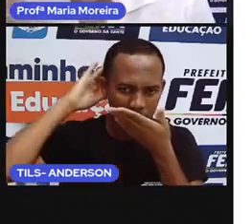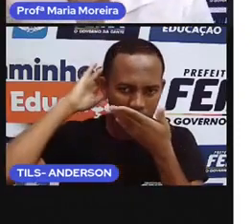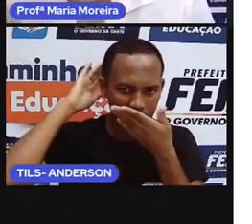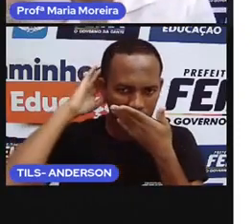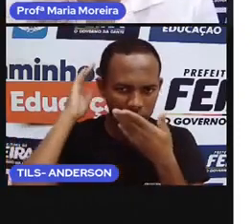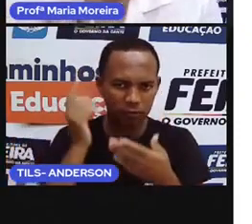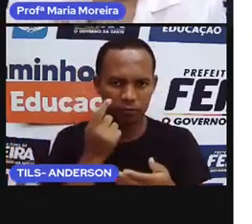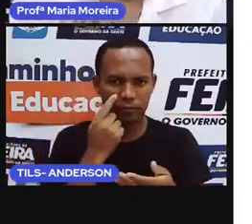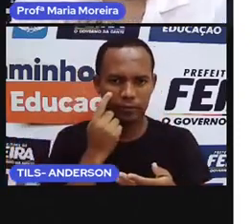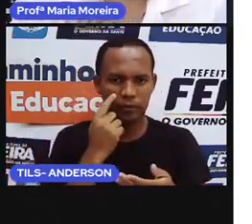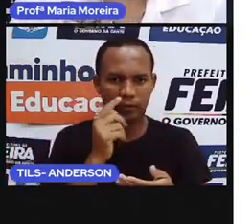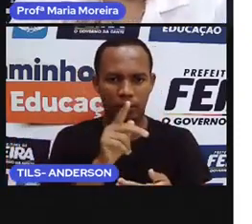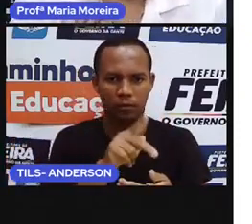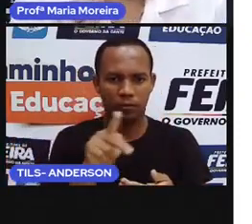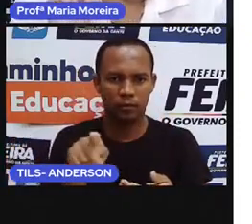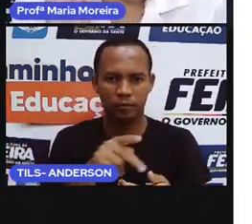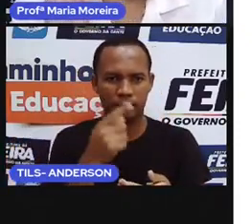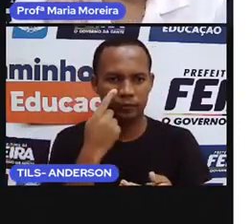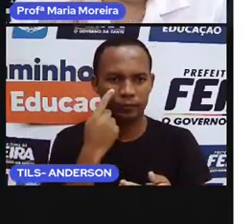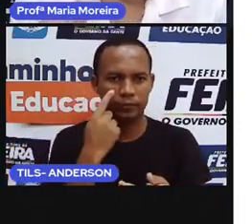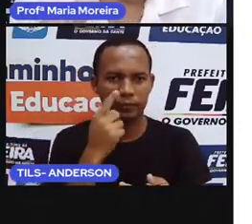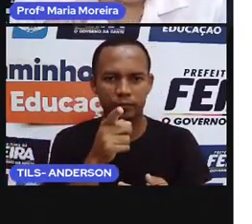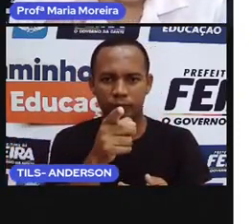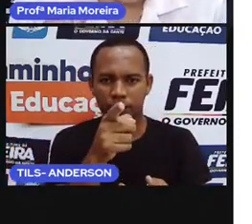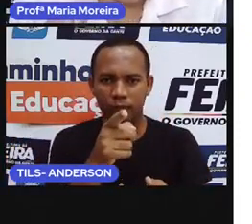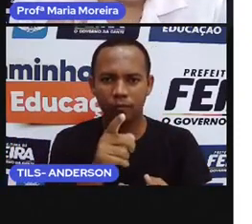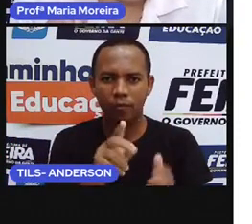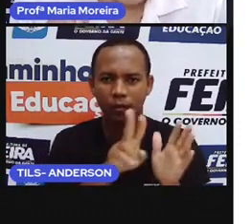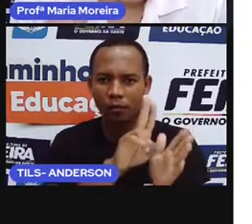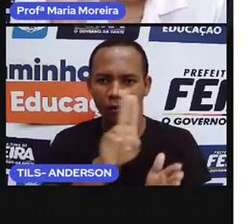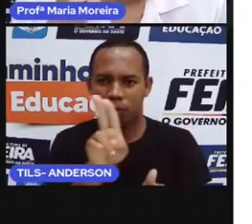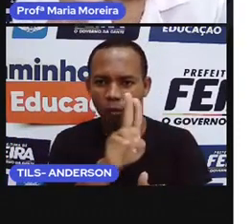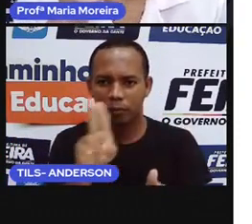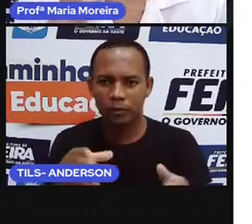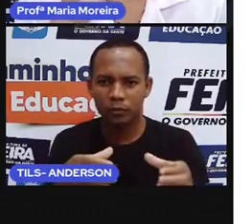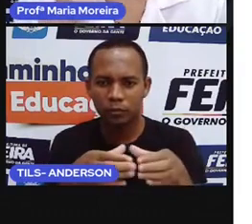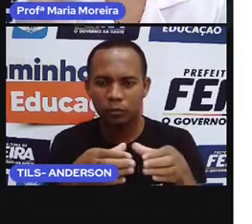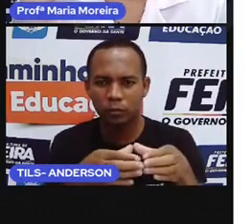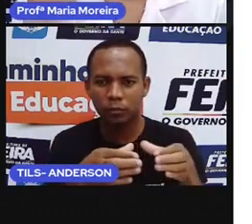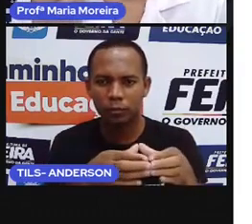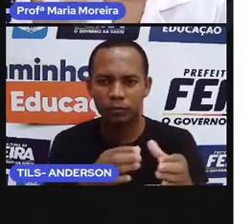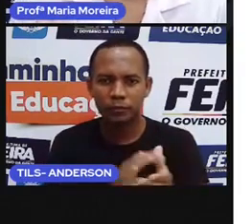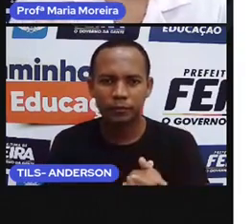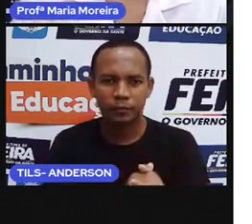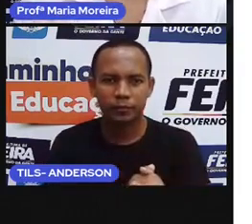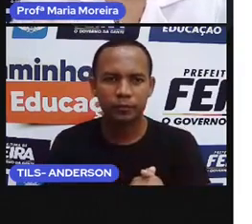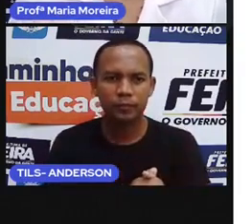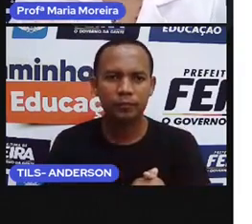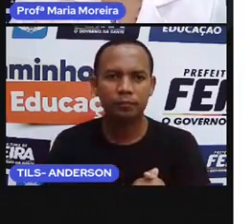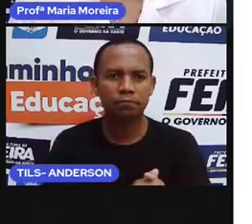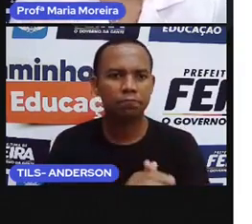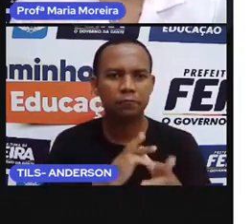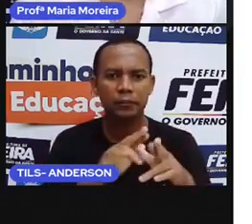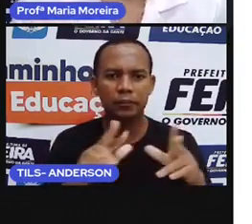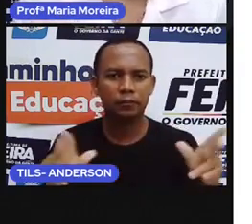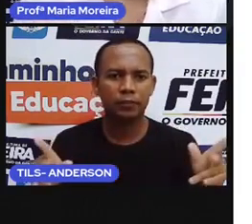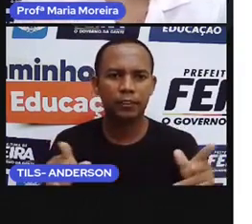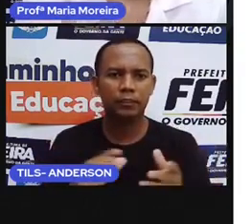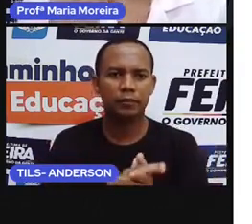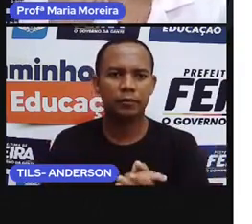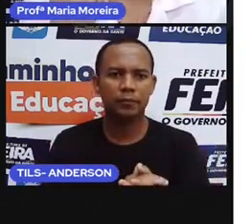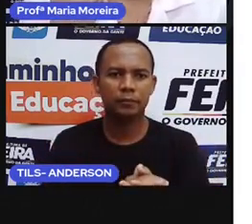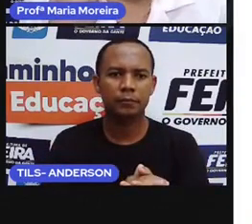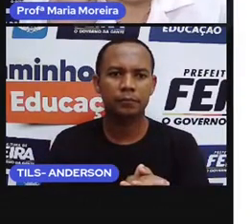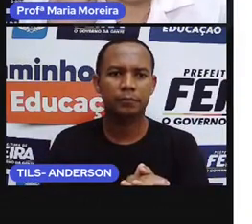Pró traz todos esses nomes ali, que inclusive ela já pediu que vocês pesquisassem, tá? E os Paiaiás, Pataxó. E aí,